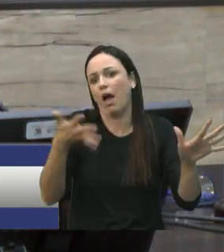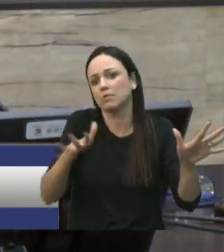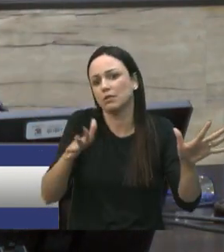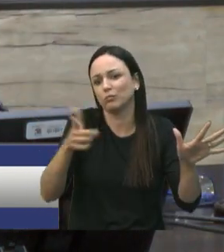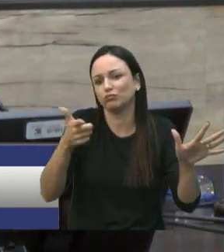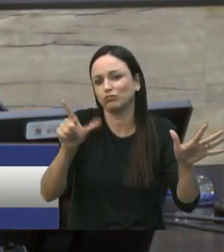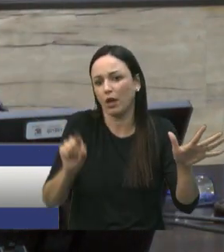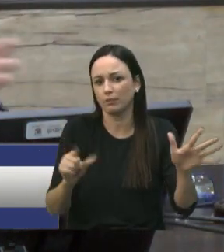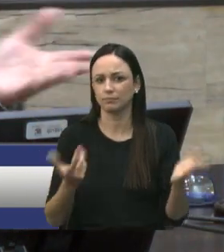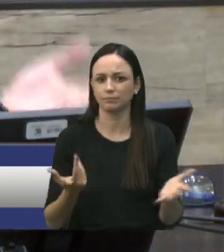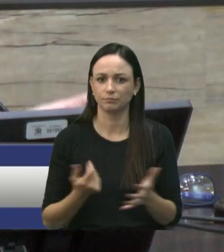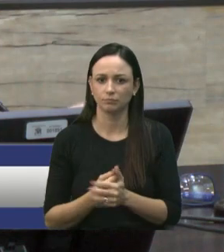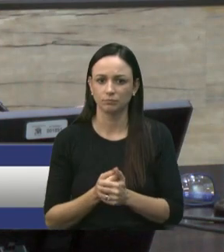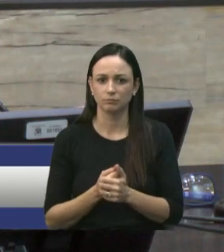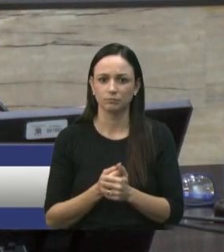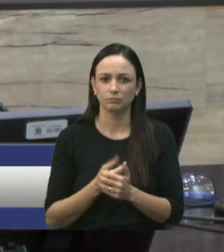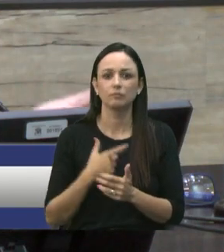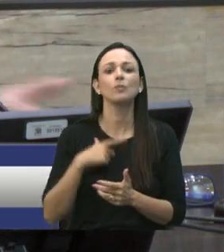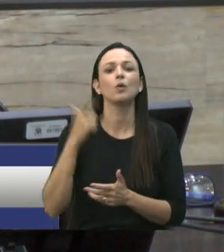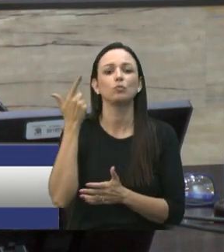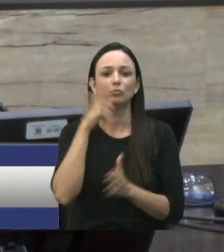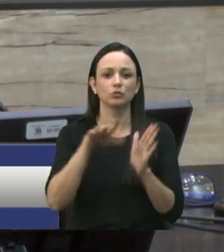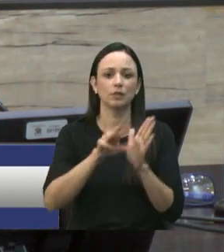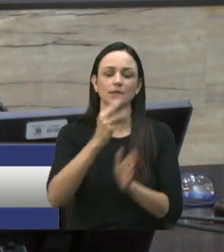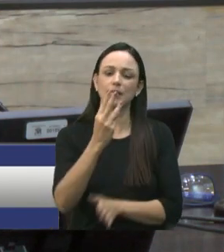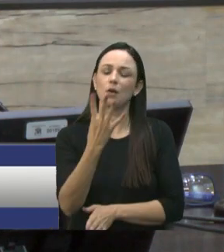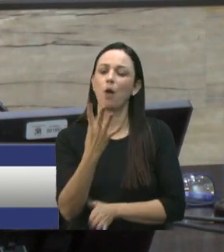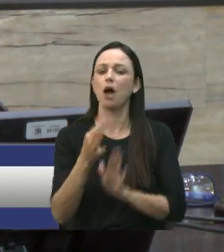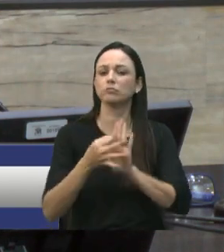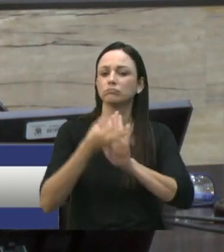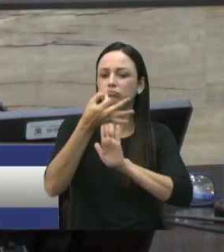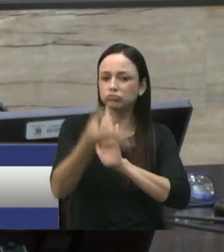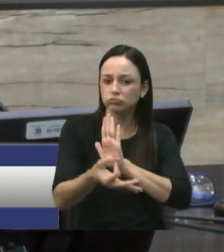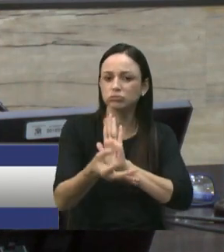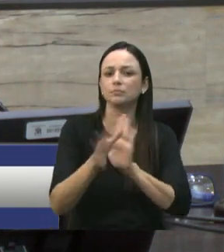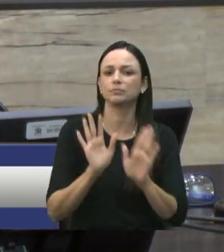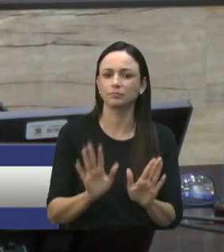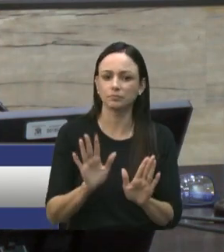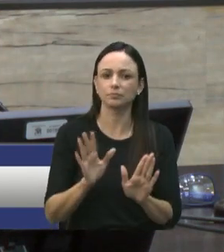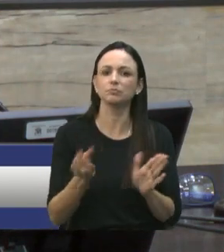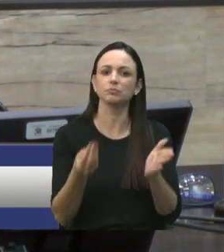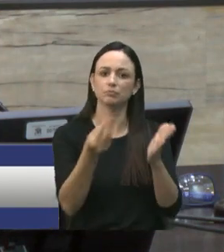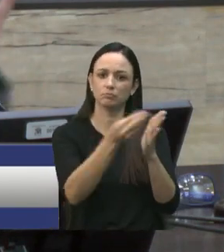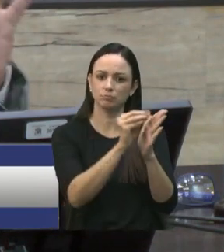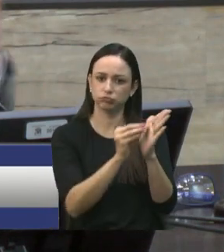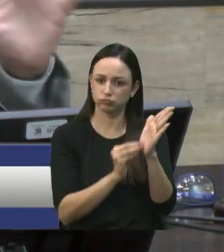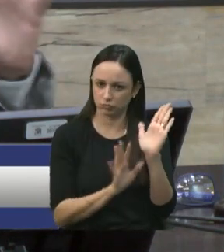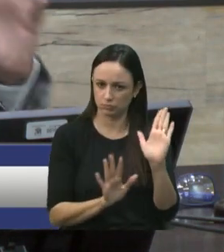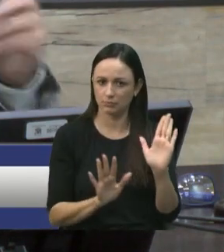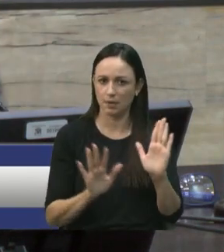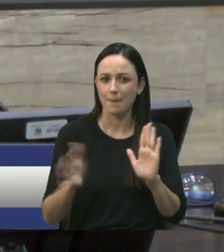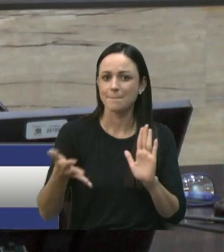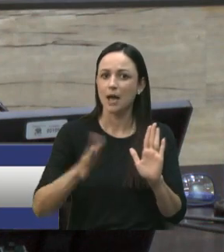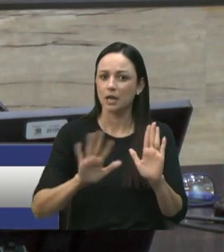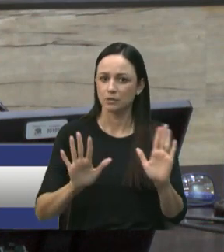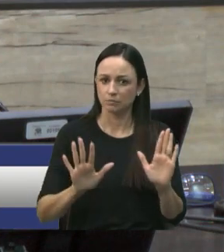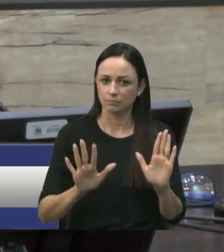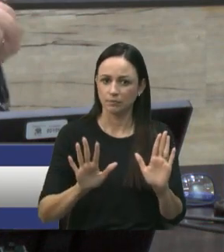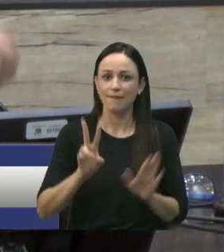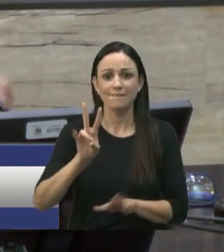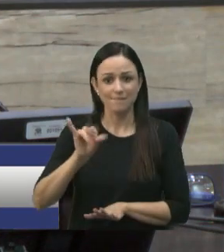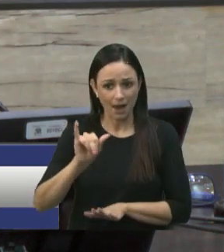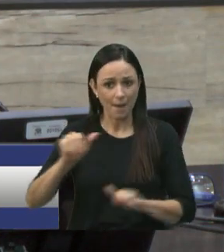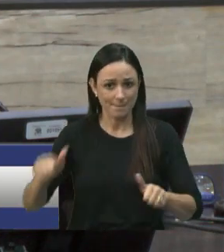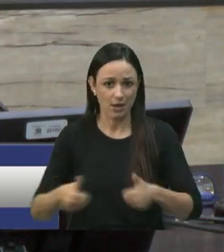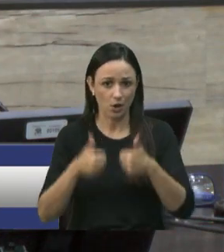estar. Mas vieram 34 contribuições que estão contempladas. É mais ou menos esse lado. Vai